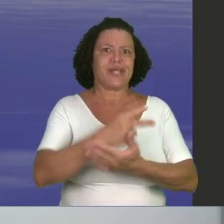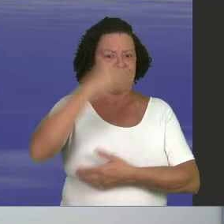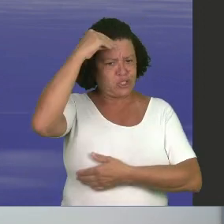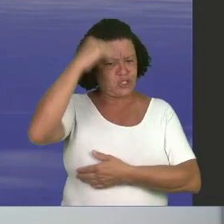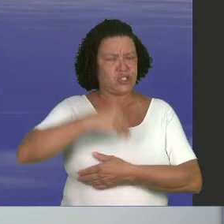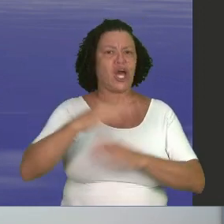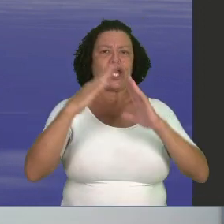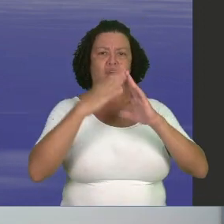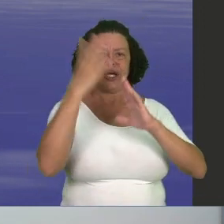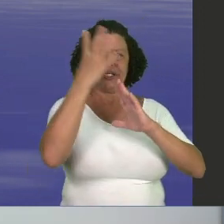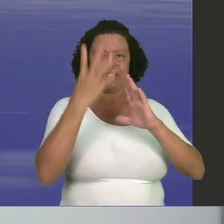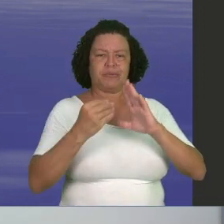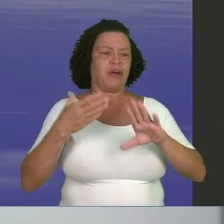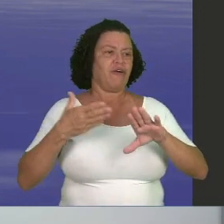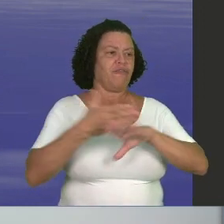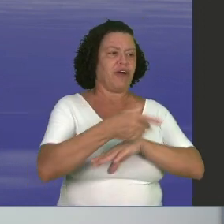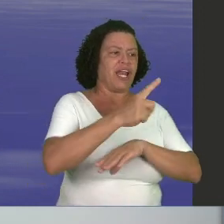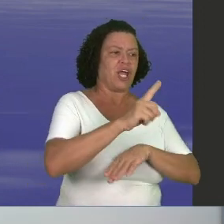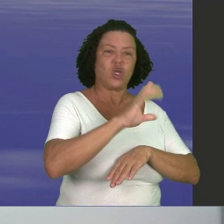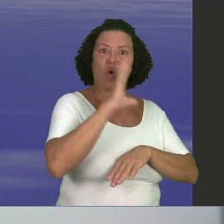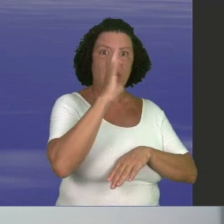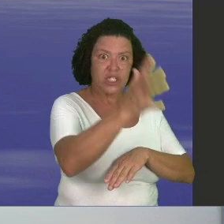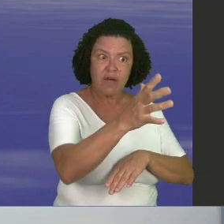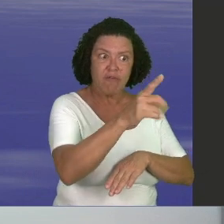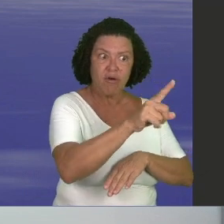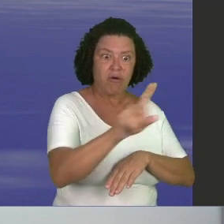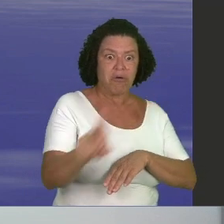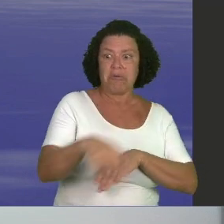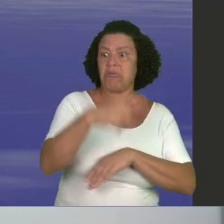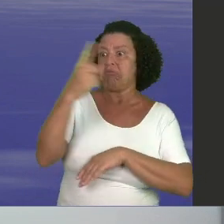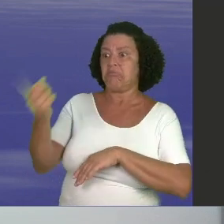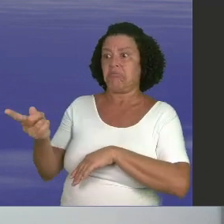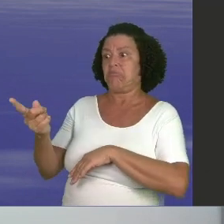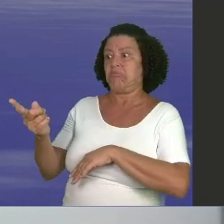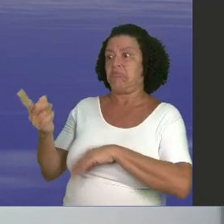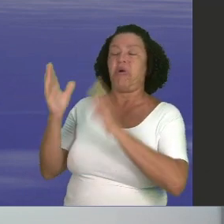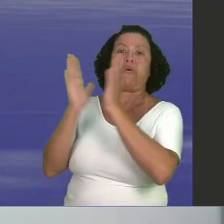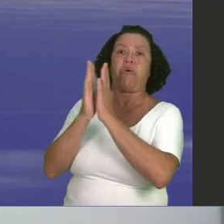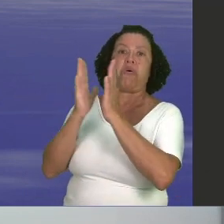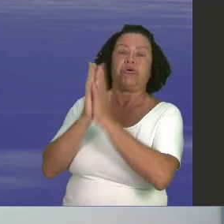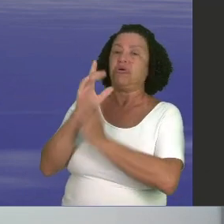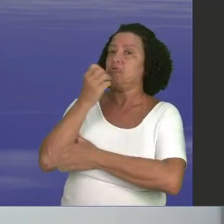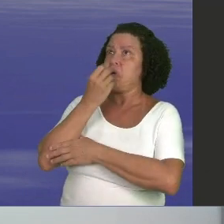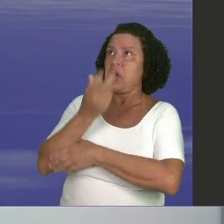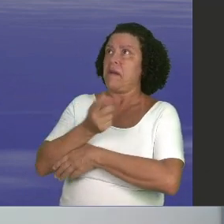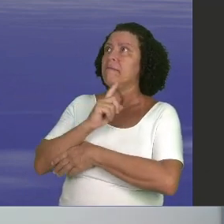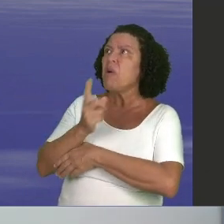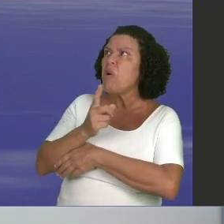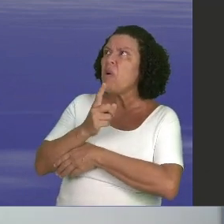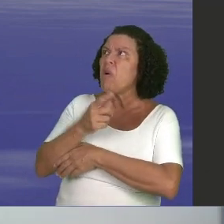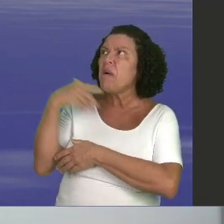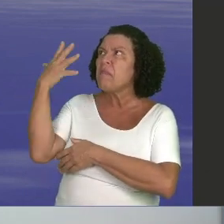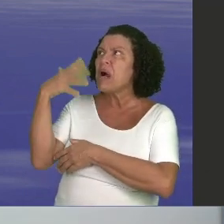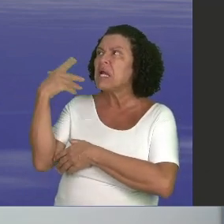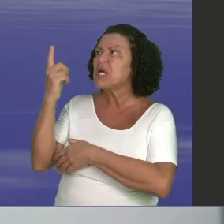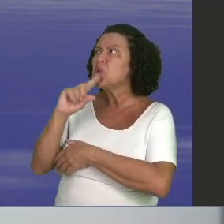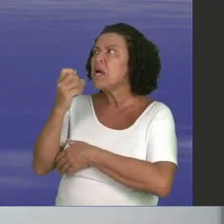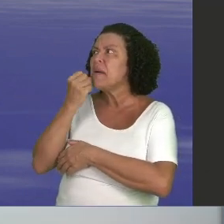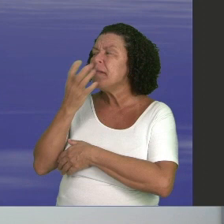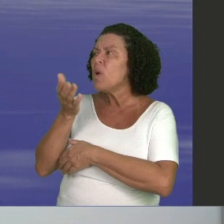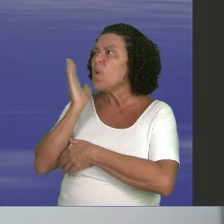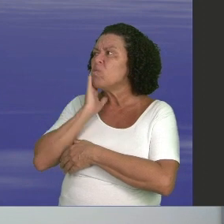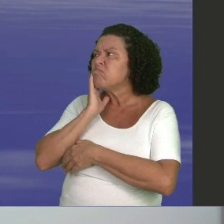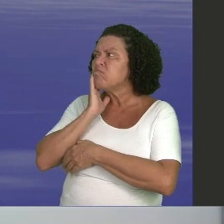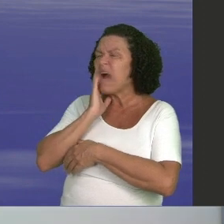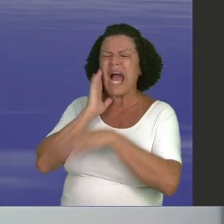centro espírita? Ou se não resolver, o centro espírita não era bom? Ou a oração não era boa? Ou a palestra não foi boa? Não,